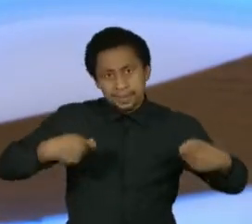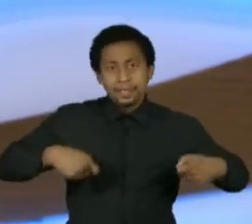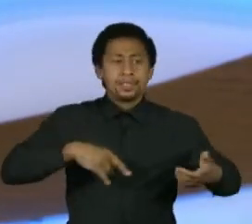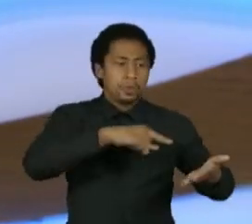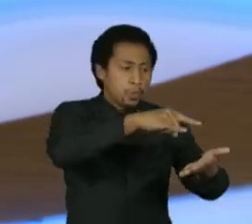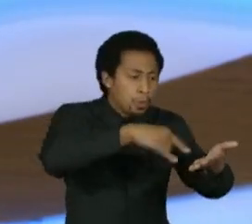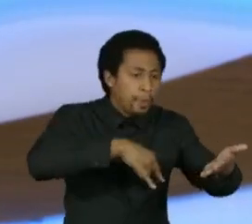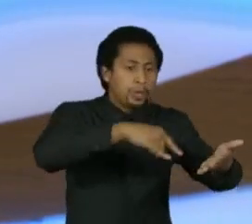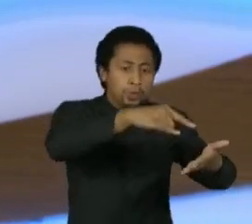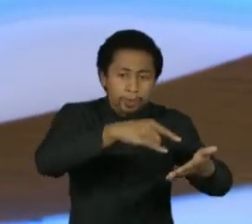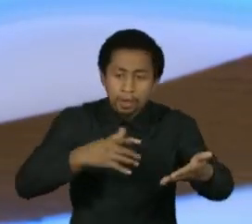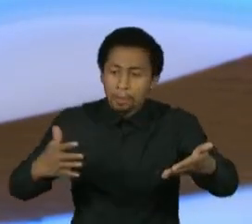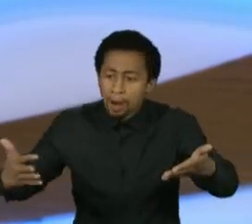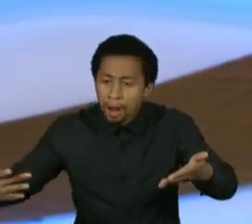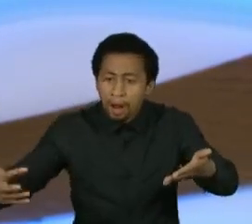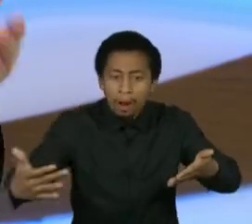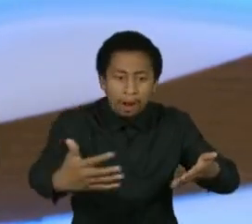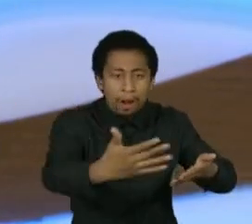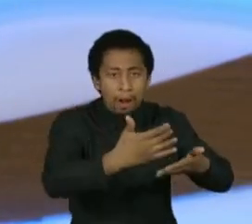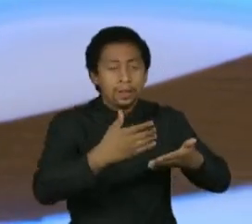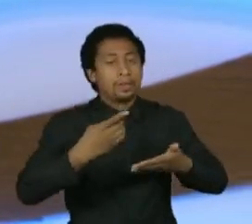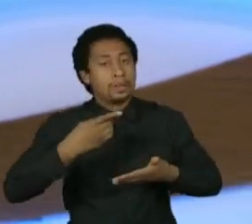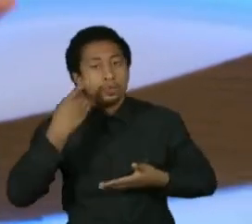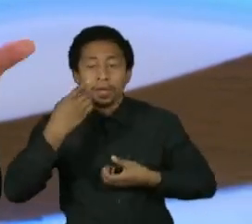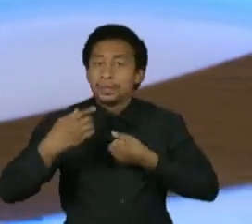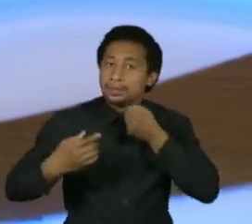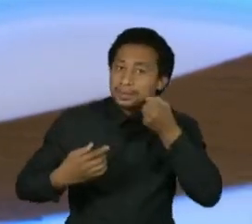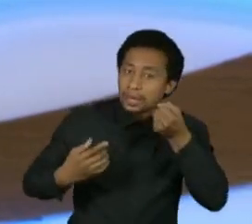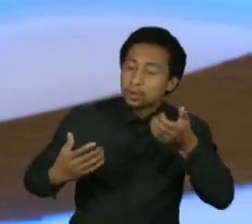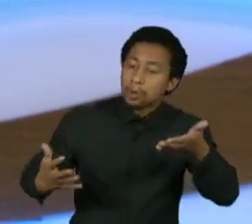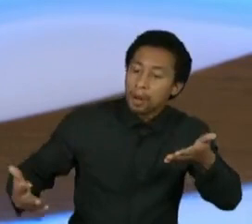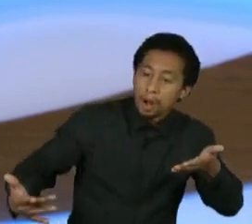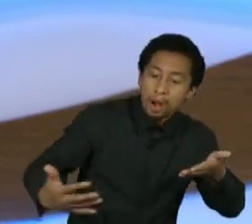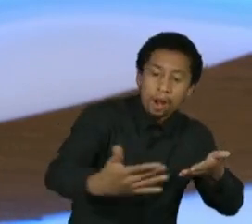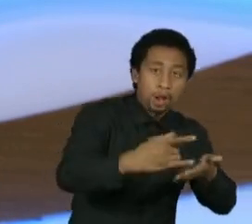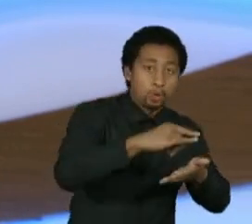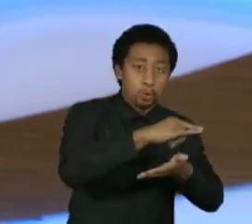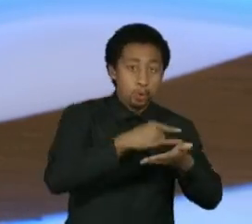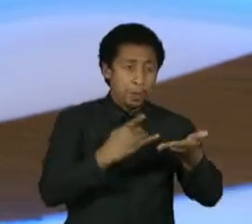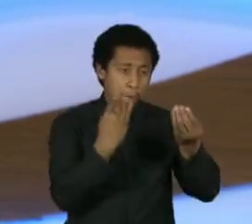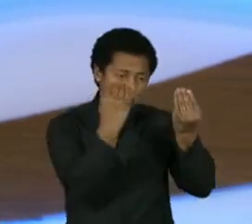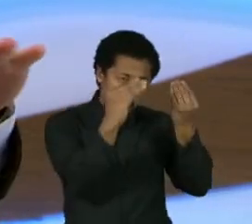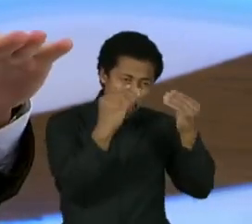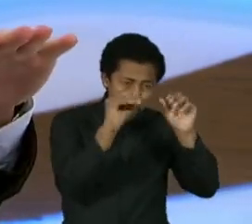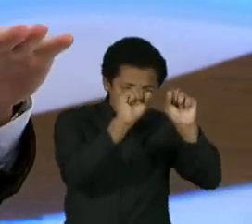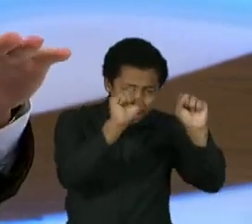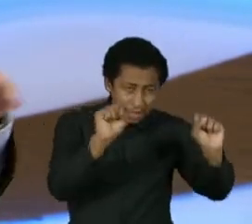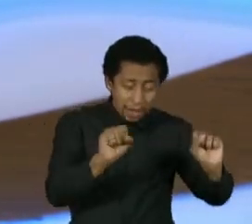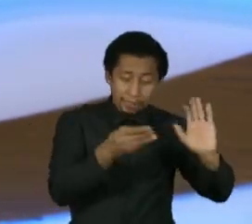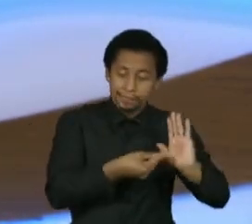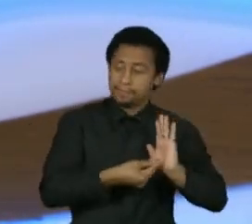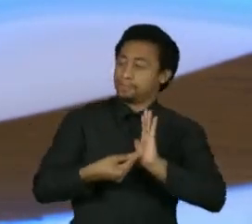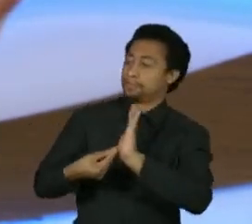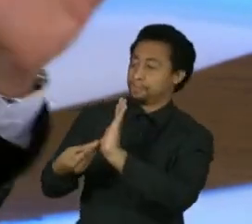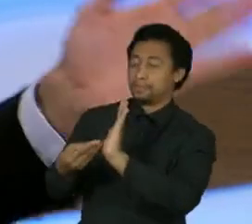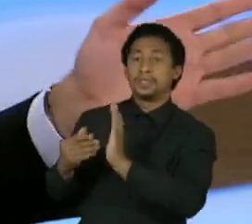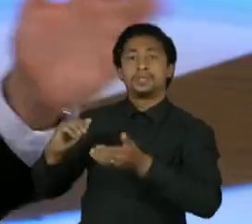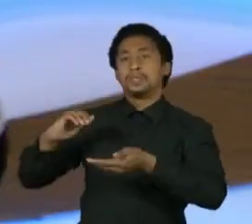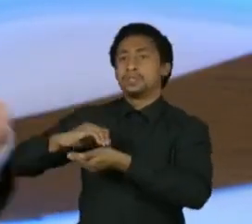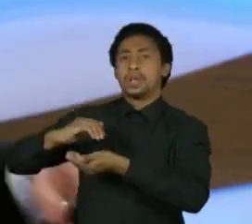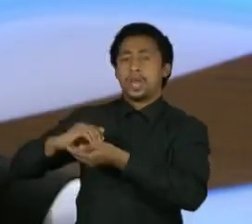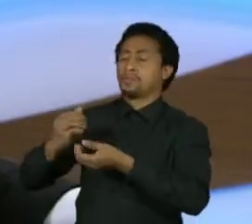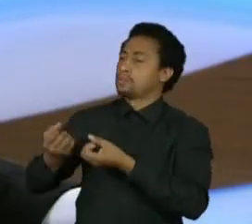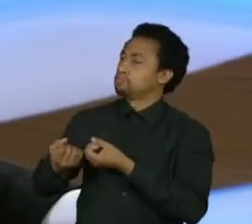documentos e as informações de parlamentares e senadores, que uma vez vindo, entreguei totalmente ao Supremo Tribunal Federal para aferição absolutamente transparente